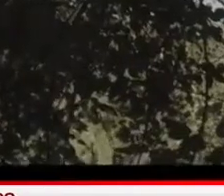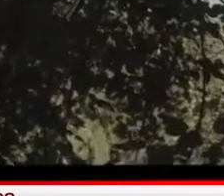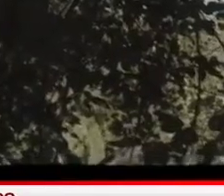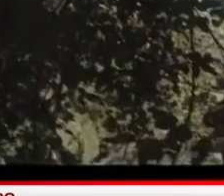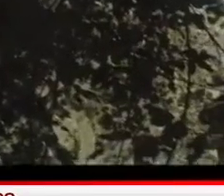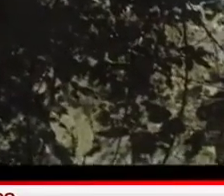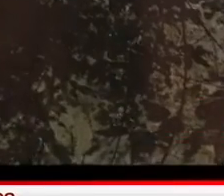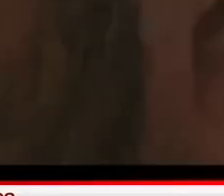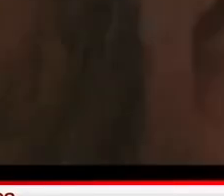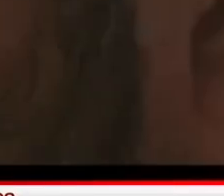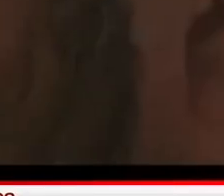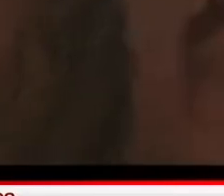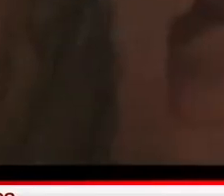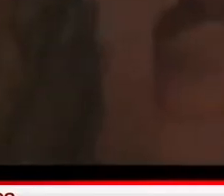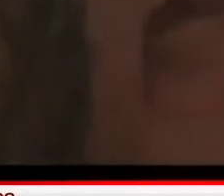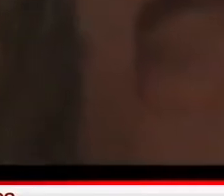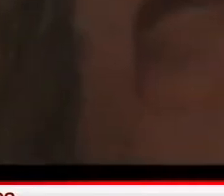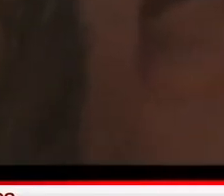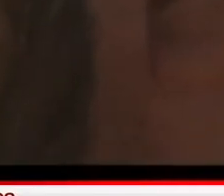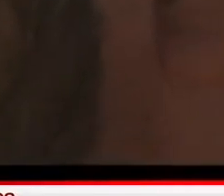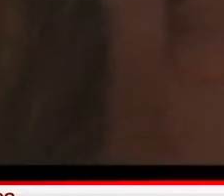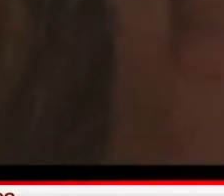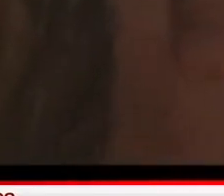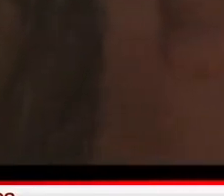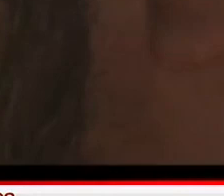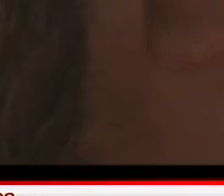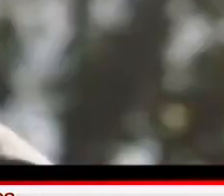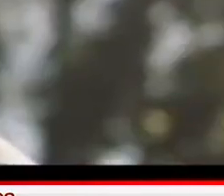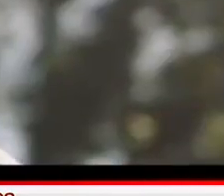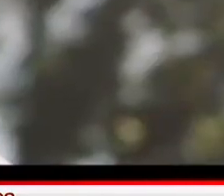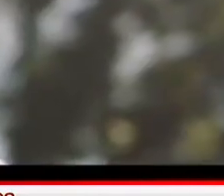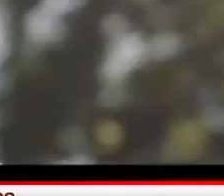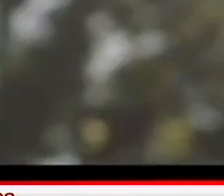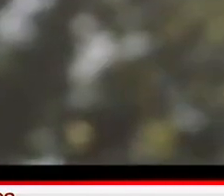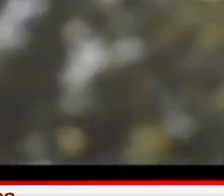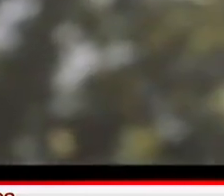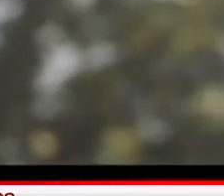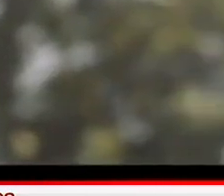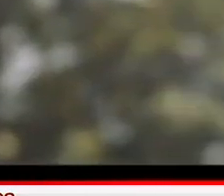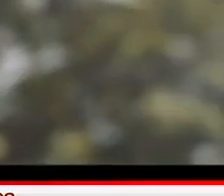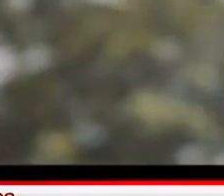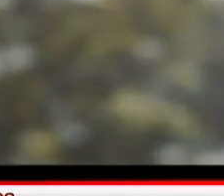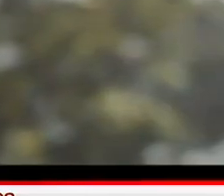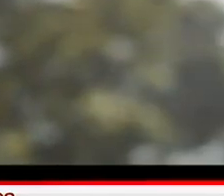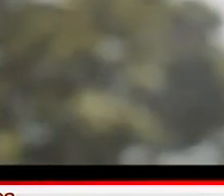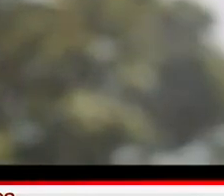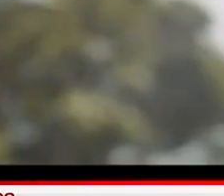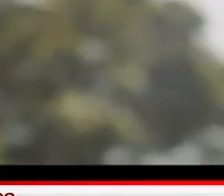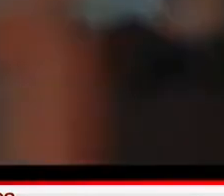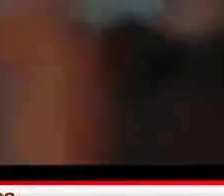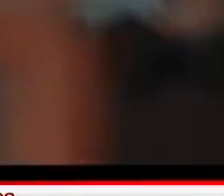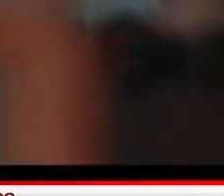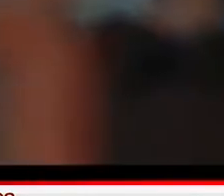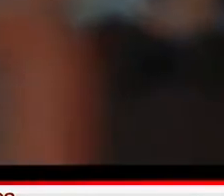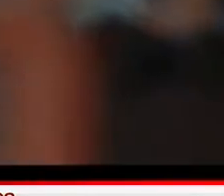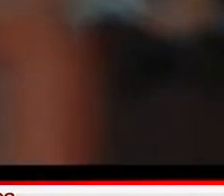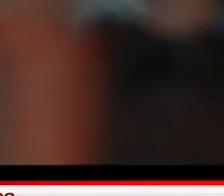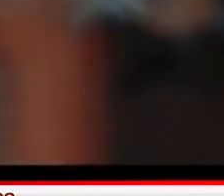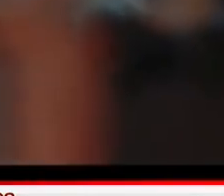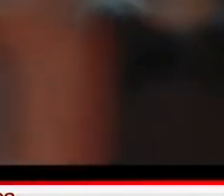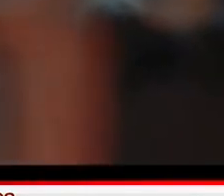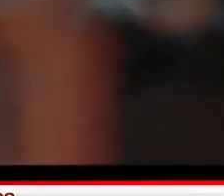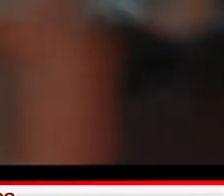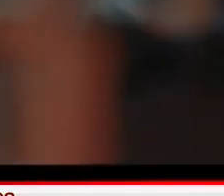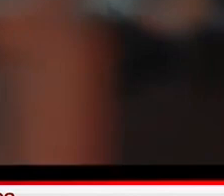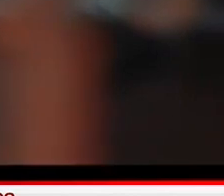para sua chegada mas os mais atentos discordam e respeitosamente dizem o seguinte melhor do que